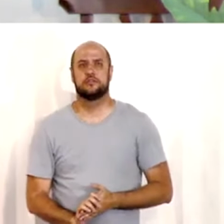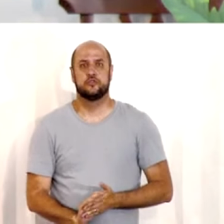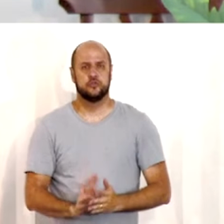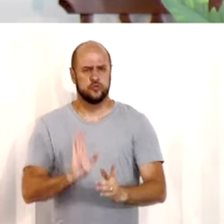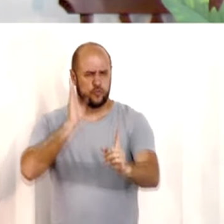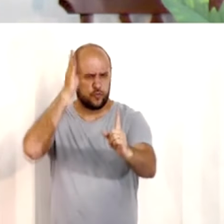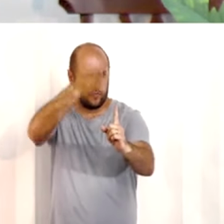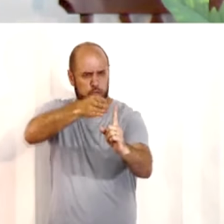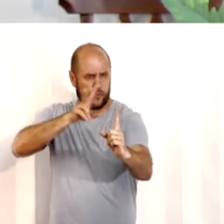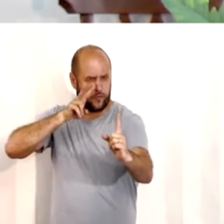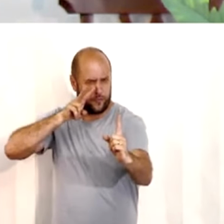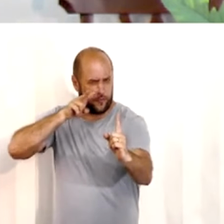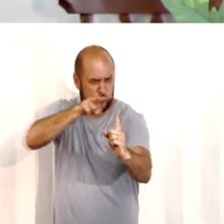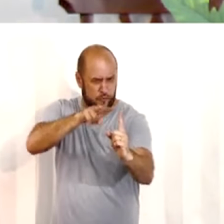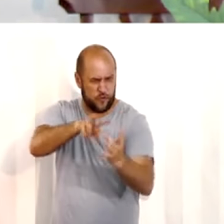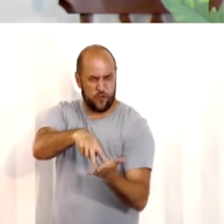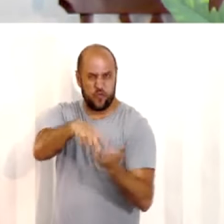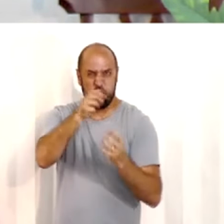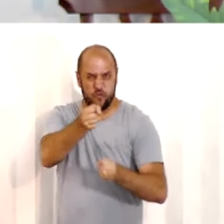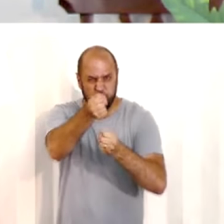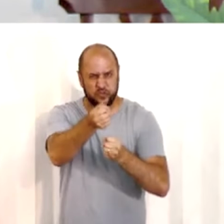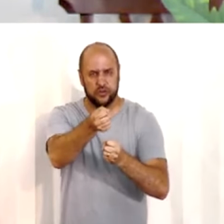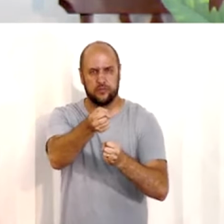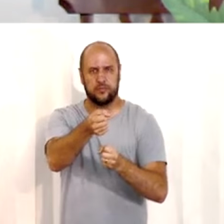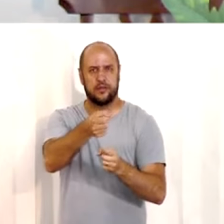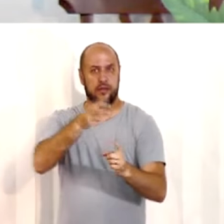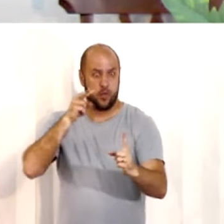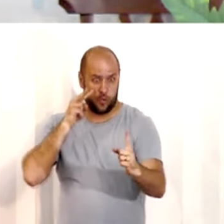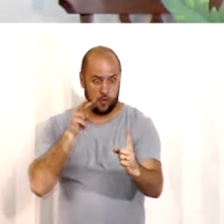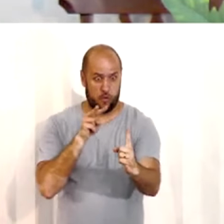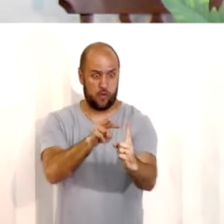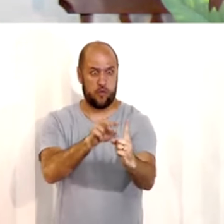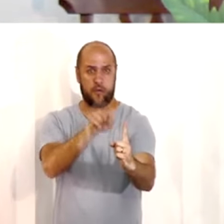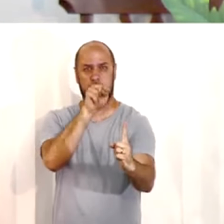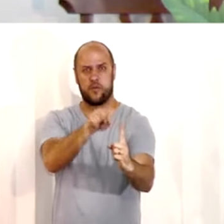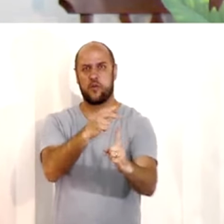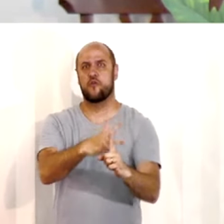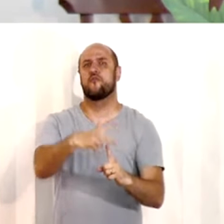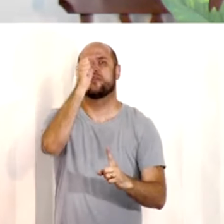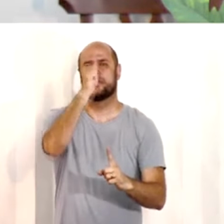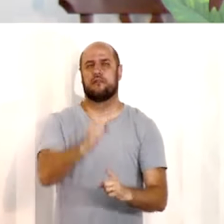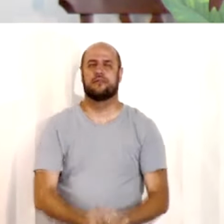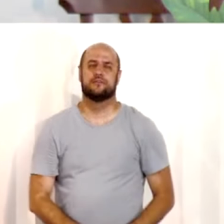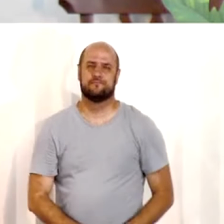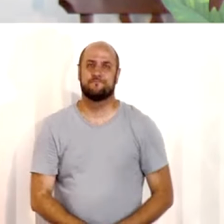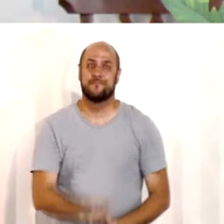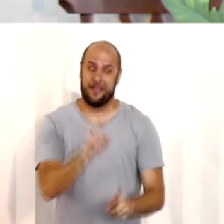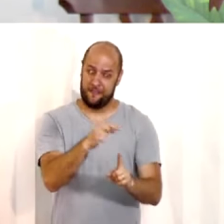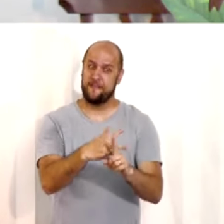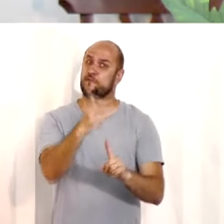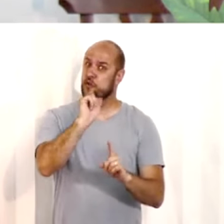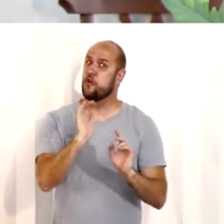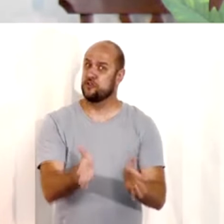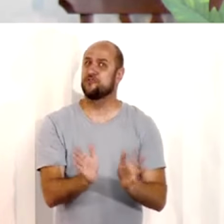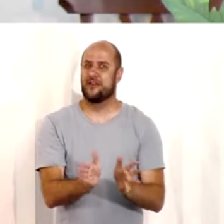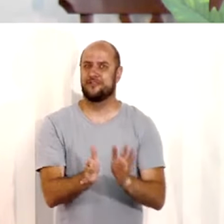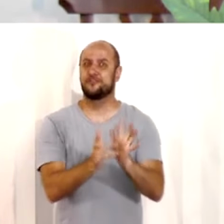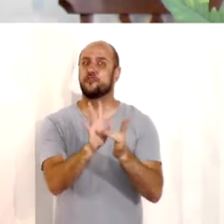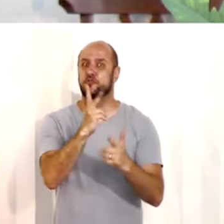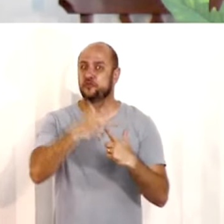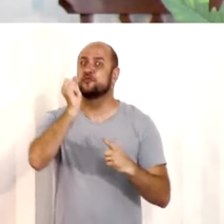para o vencedor, porque ao olhar para o vencedor, você vislumbra a sua vitória. Ele venceu, para que você vença